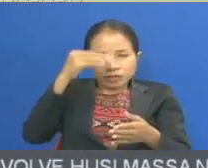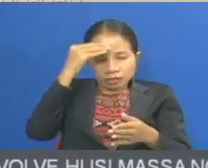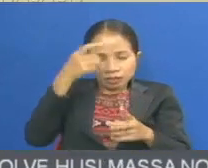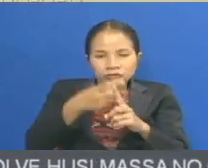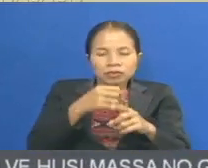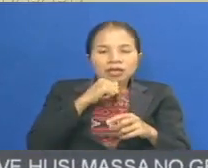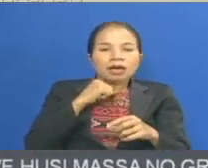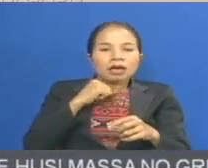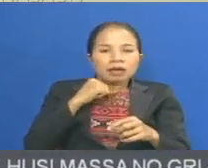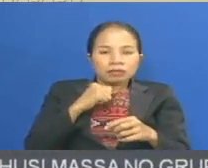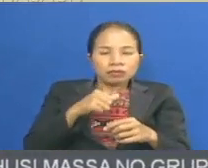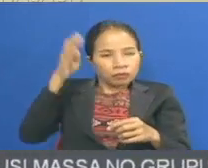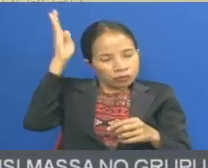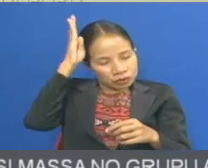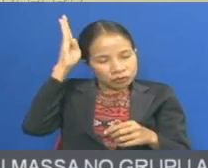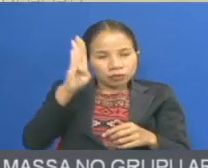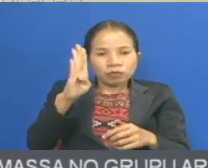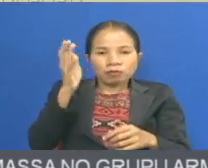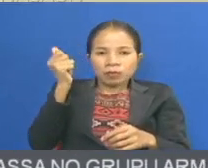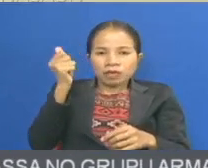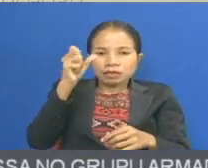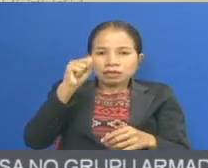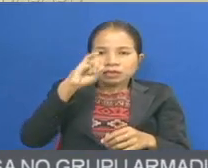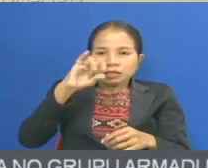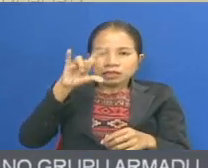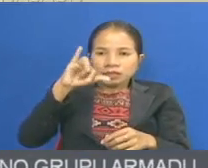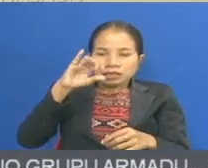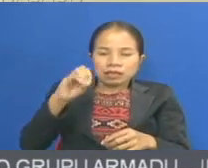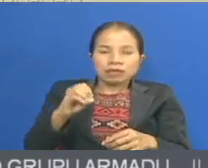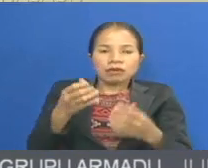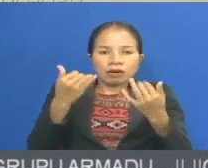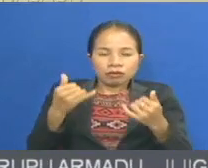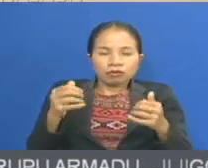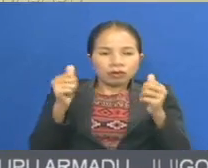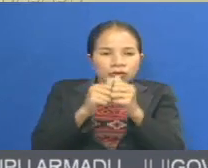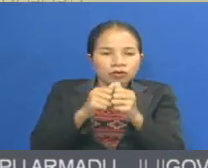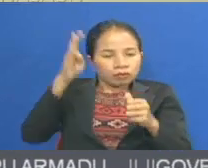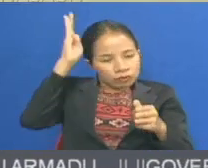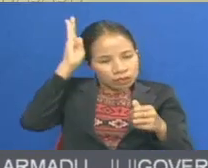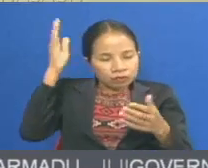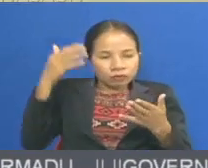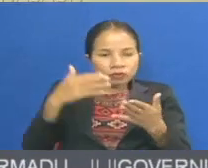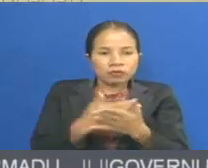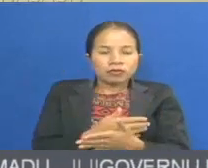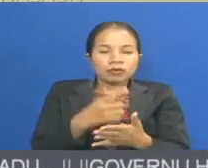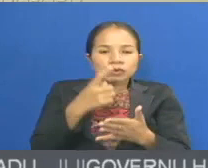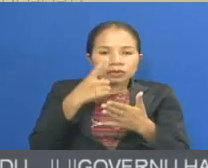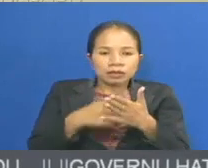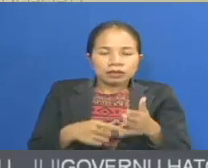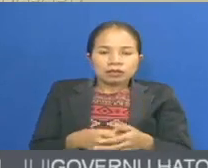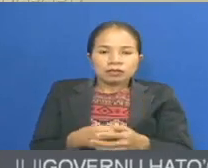da Brazili. Agora ka bispo ko na. Ida na magbuat na di husu